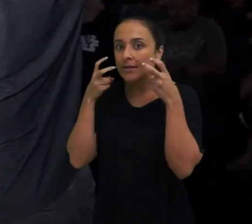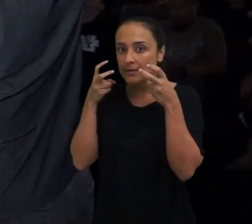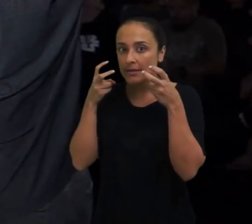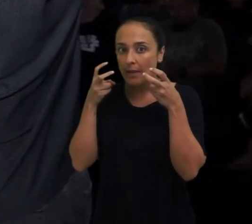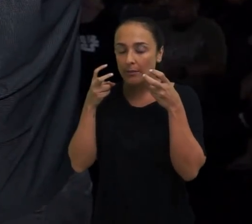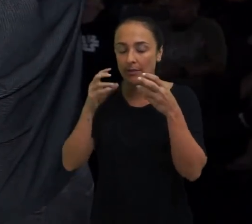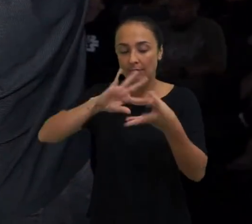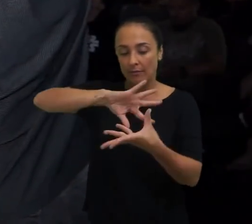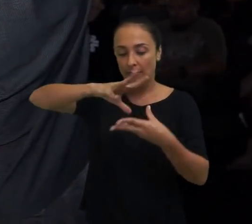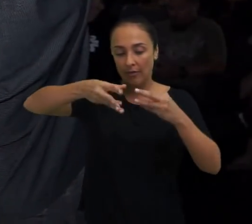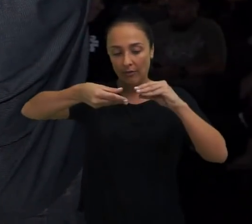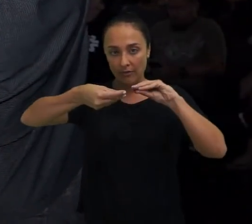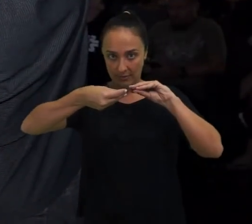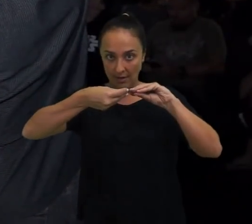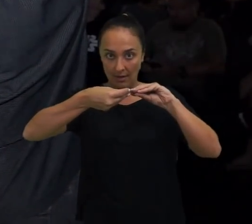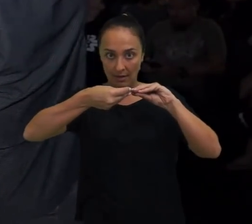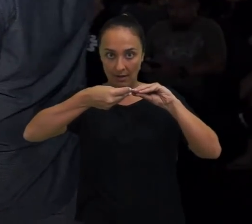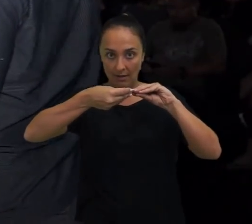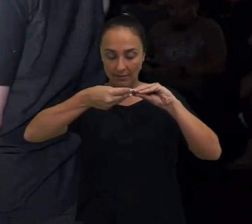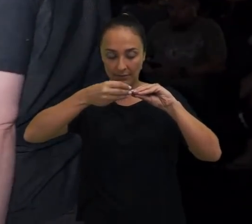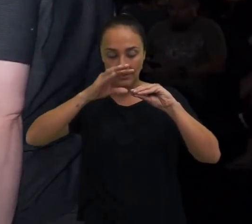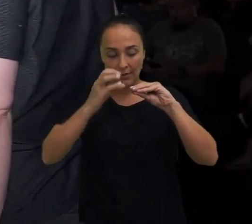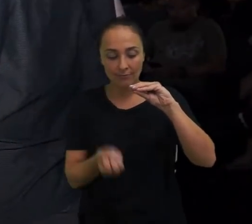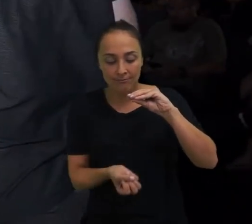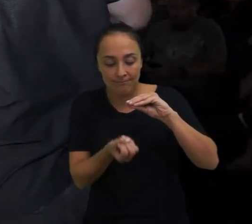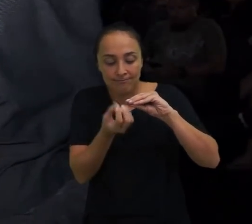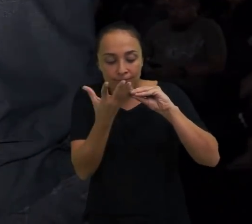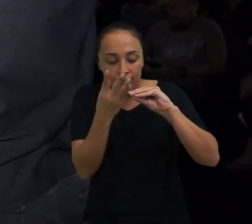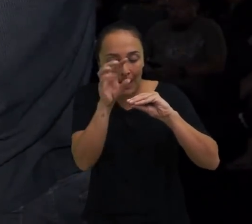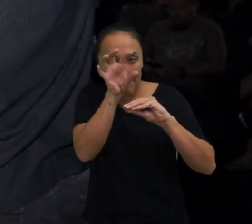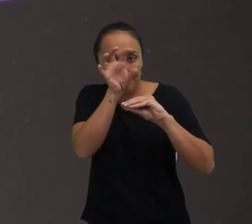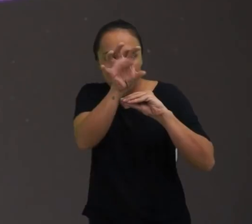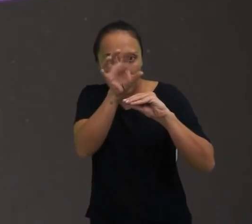baixo do disco da Via Láctea e tem origem lá no centro.